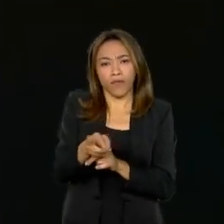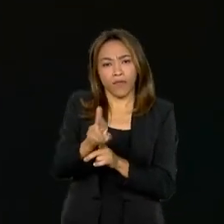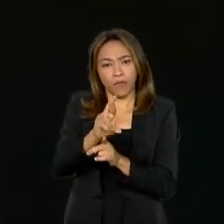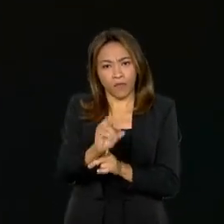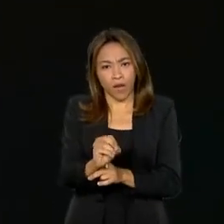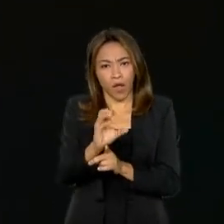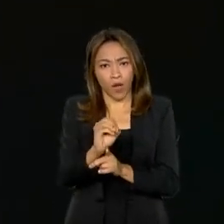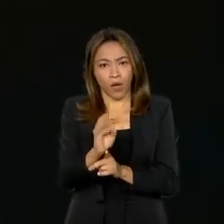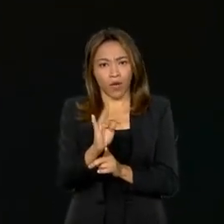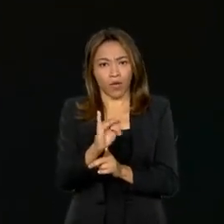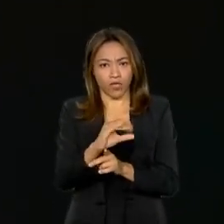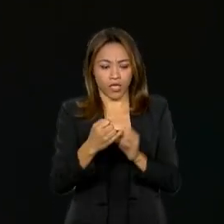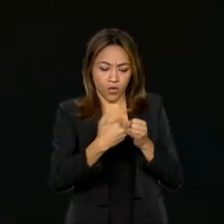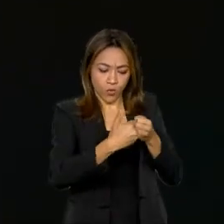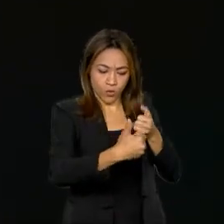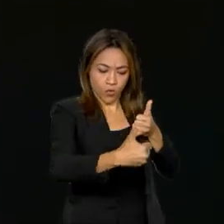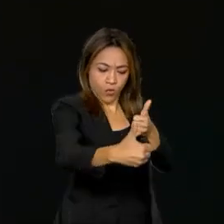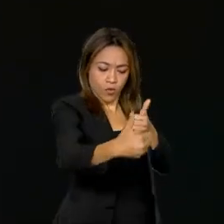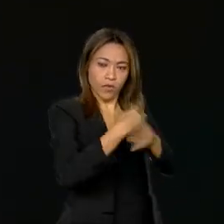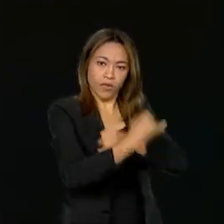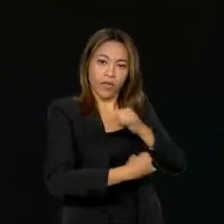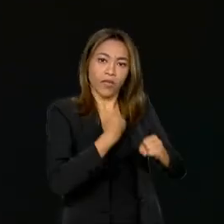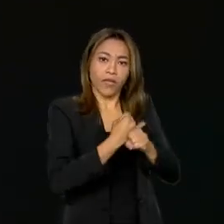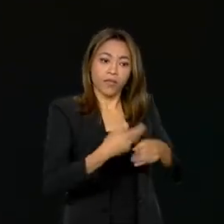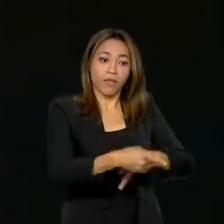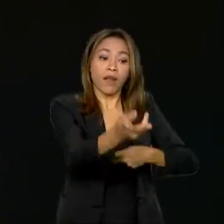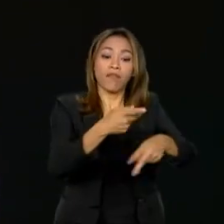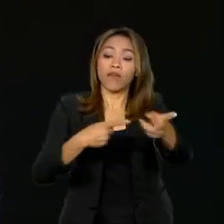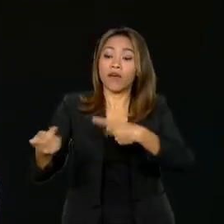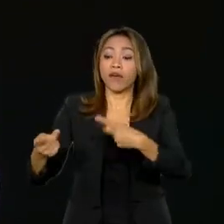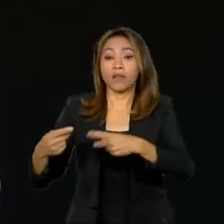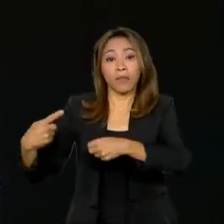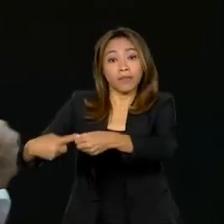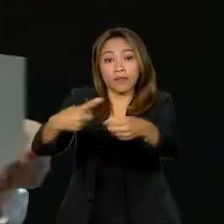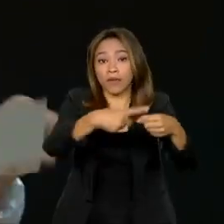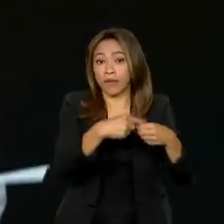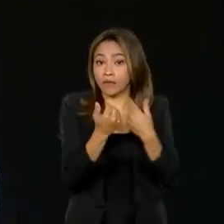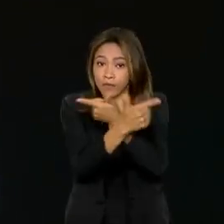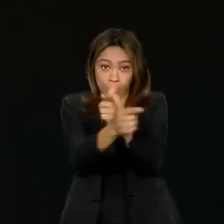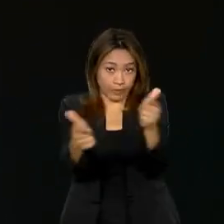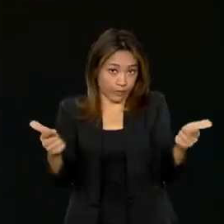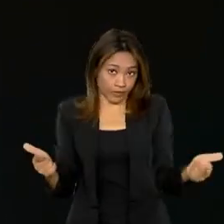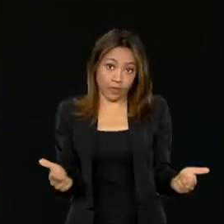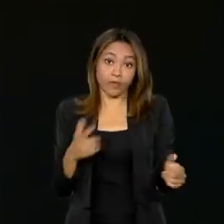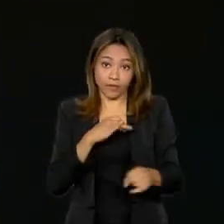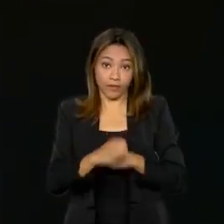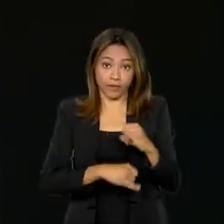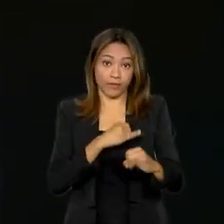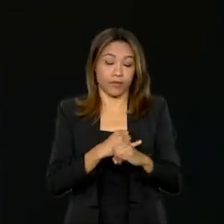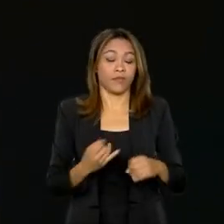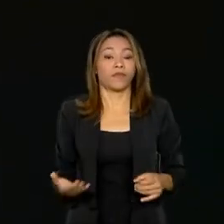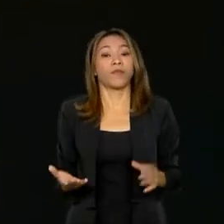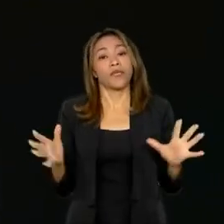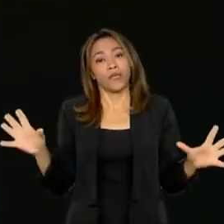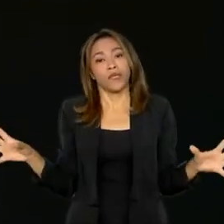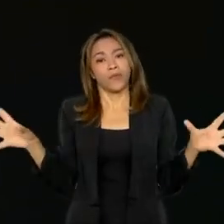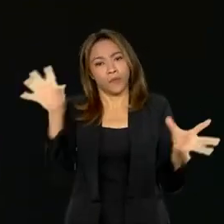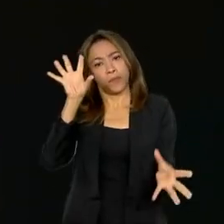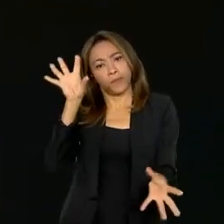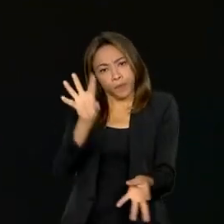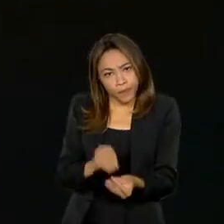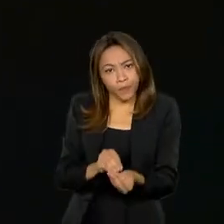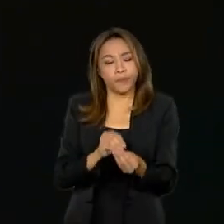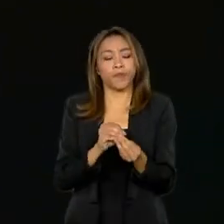não dispõem dessa infraestrutura. Por fim, eu quero aqui chamar a atenção